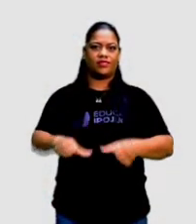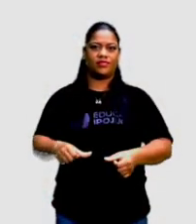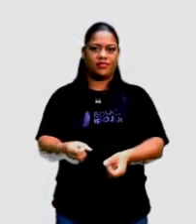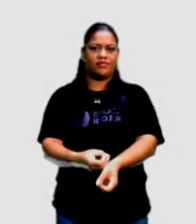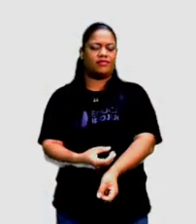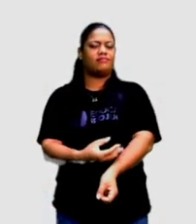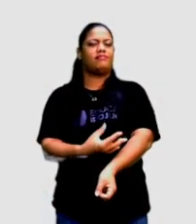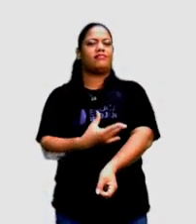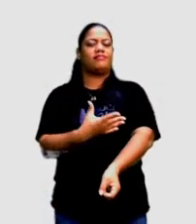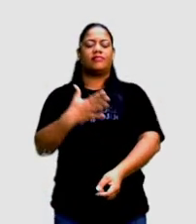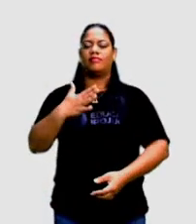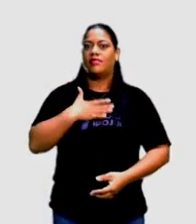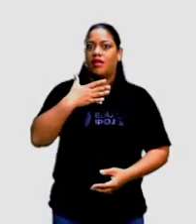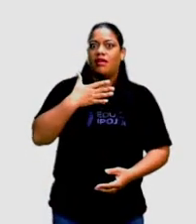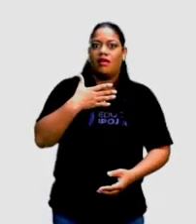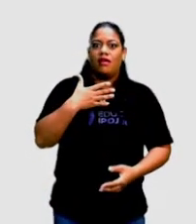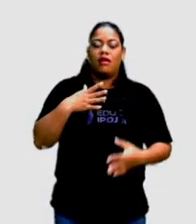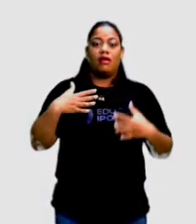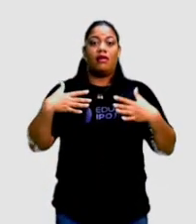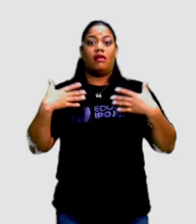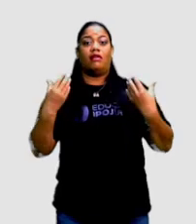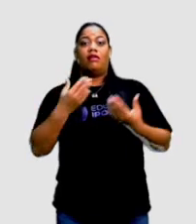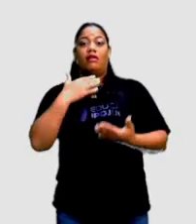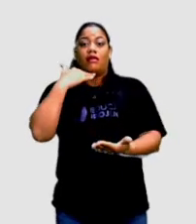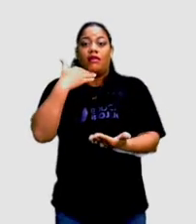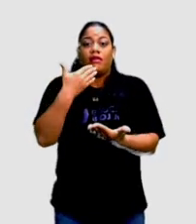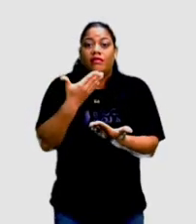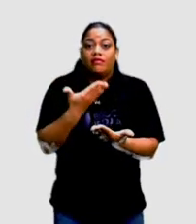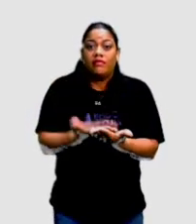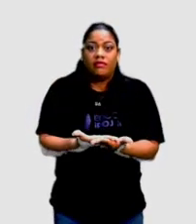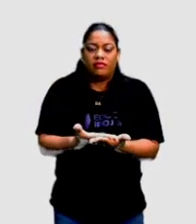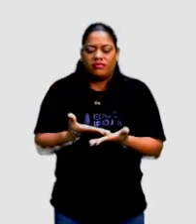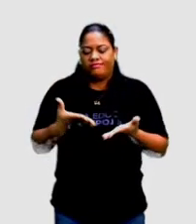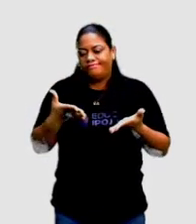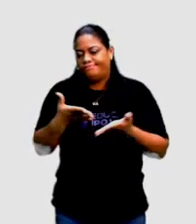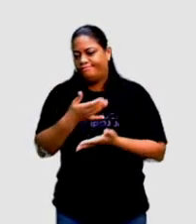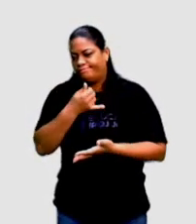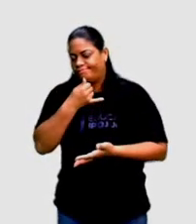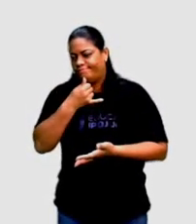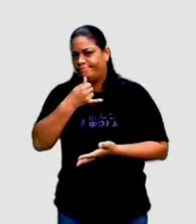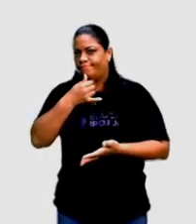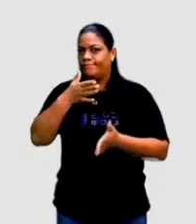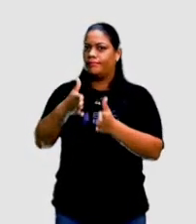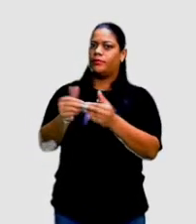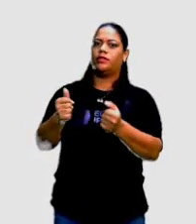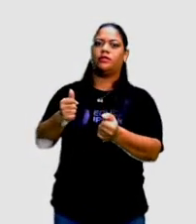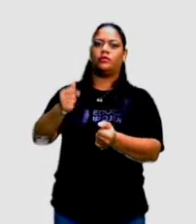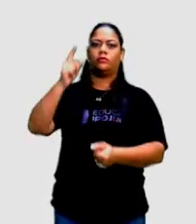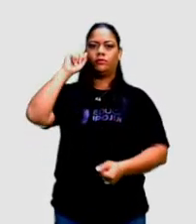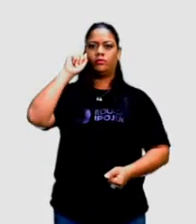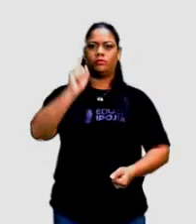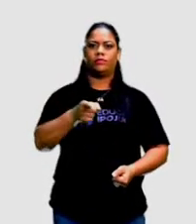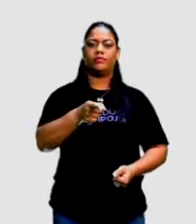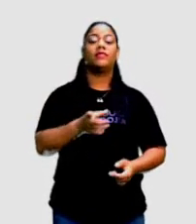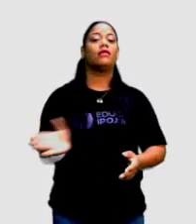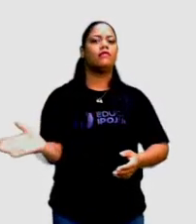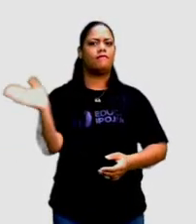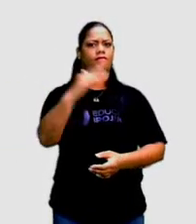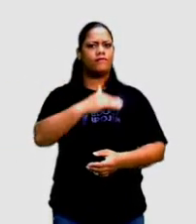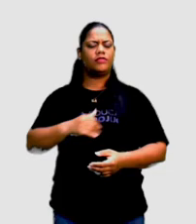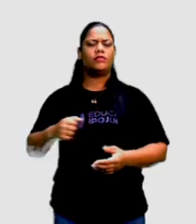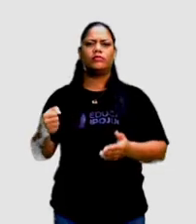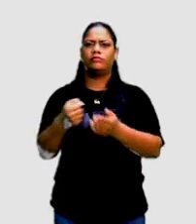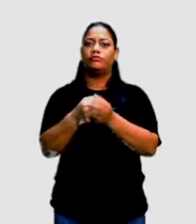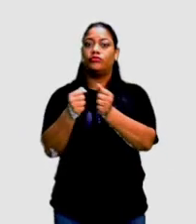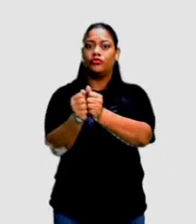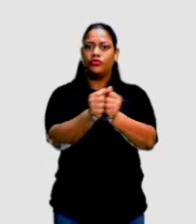emocional, geralmente de surpresa, espanto, admiração, chateação, pedido, ordem. Vamos à luta.